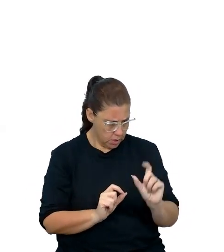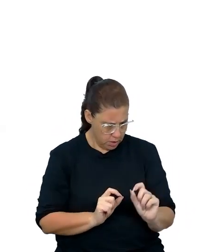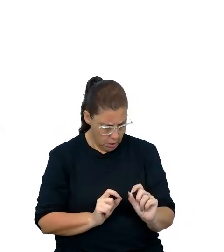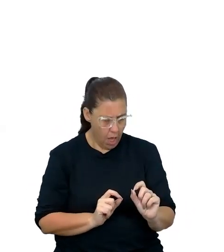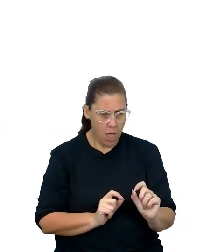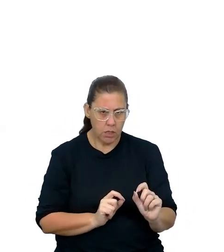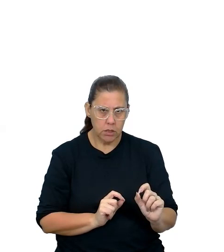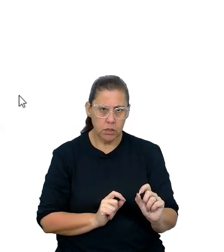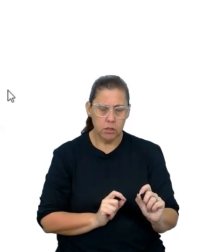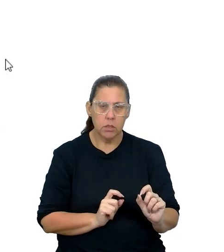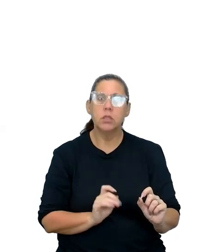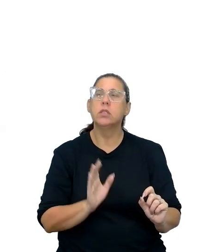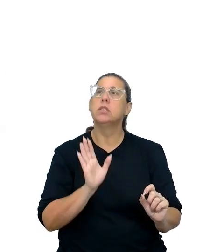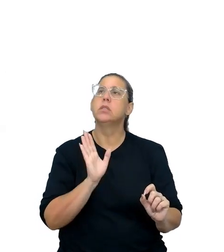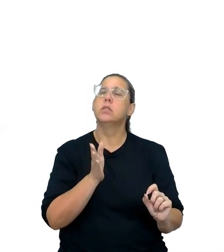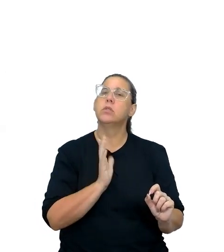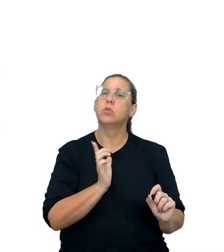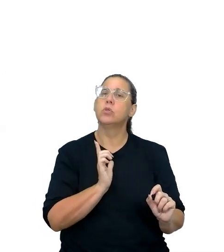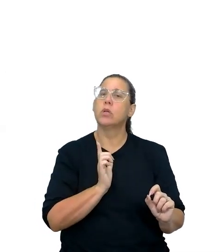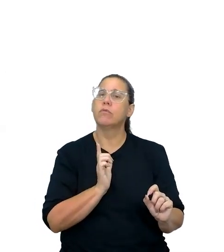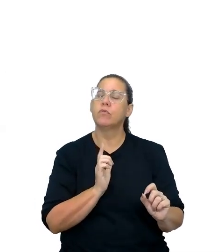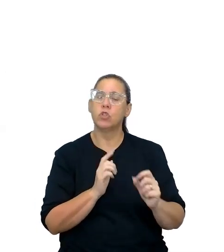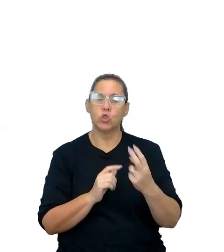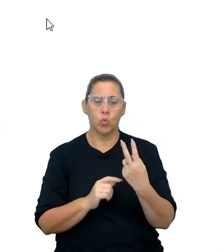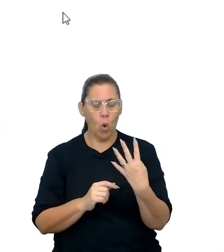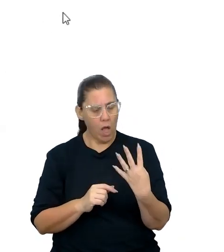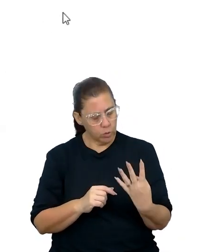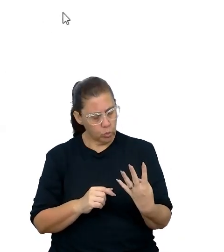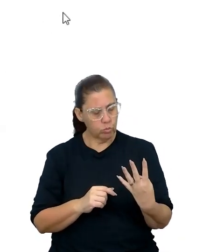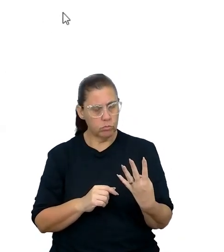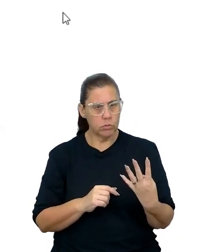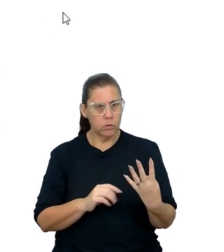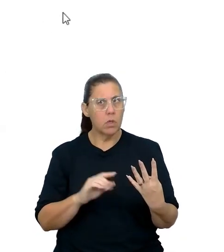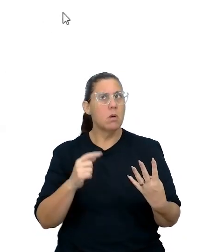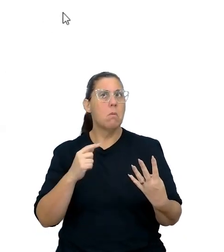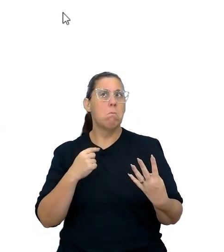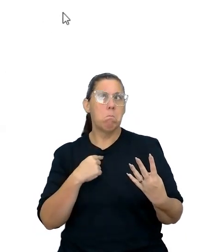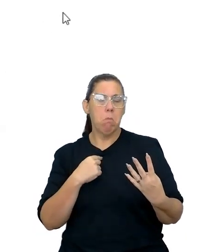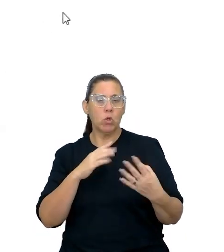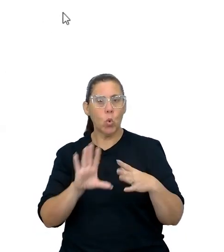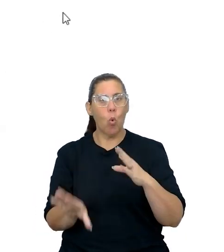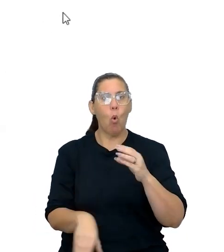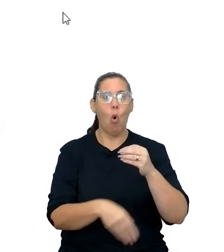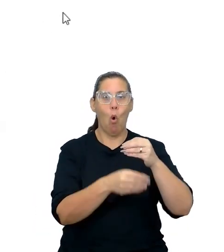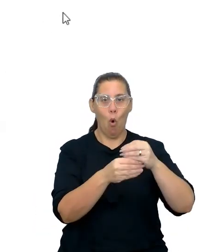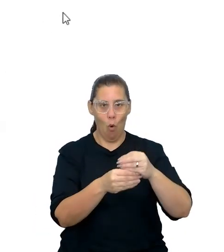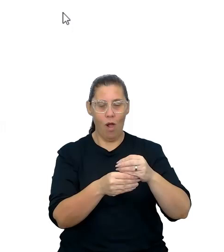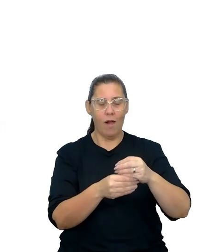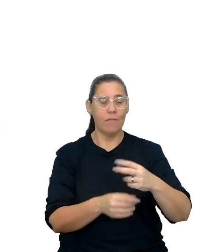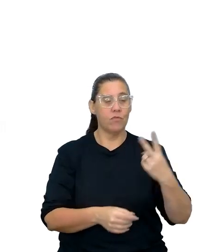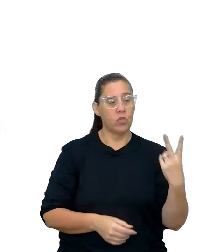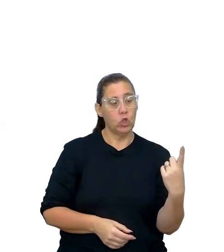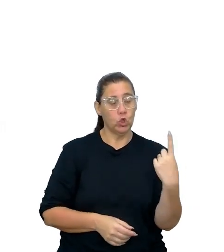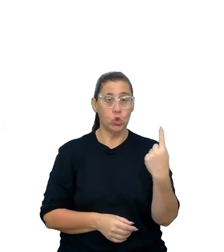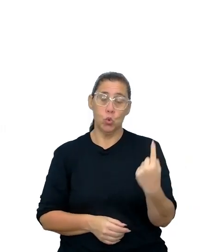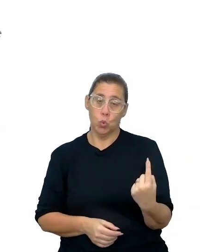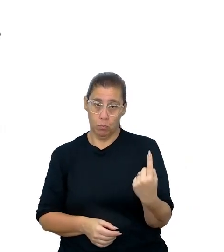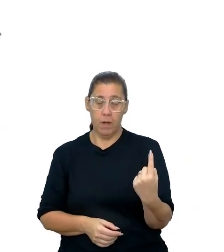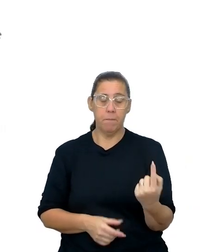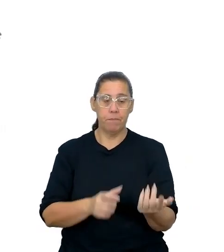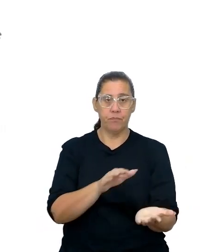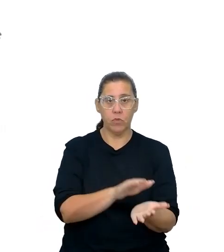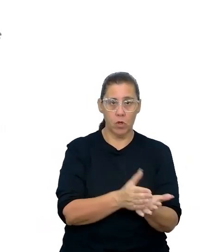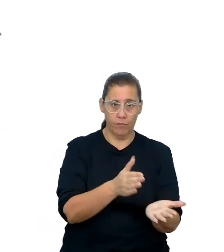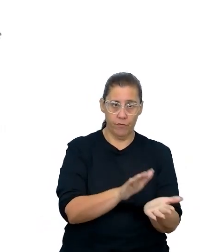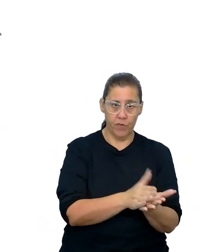na primeira rodada, e ele terminou o jogo com 24, eu posso estar adicionando essas 21 figurinhas, né, porque com